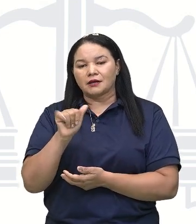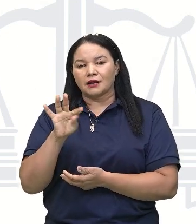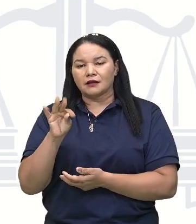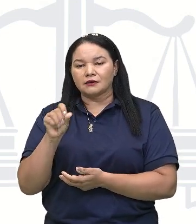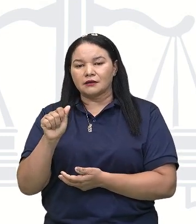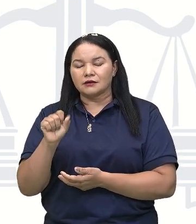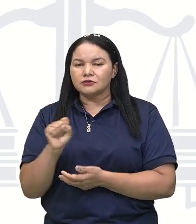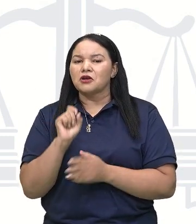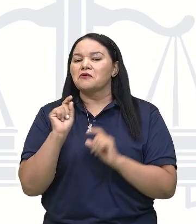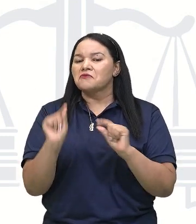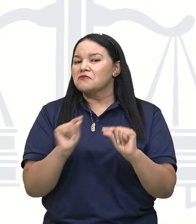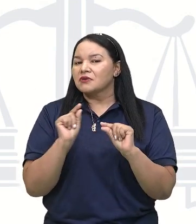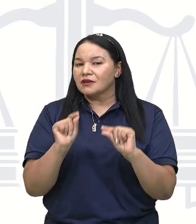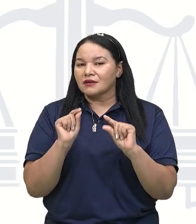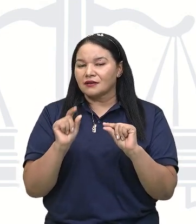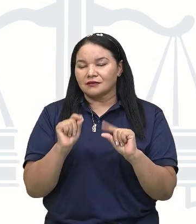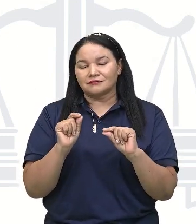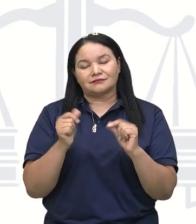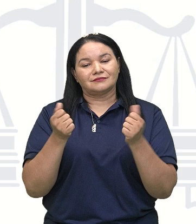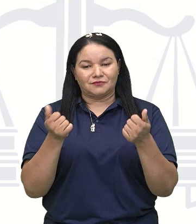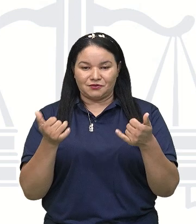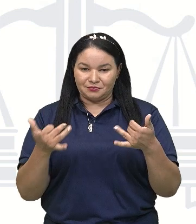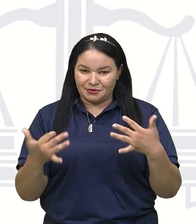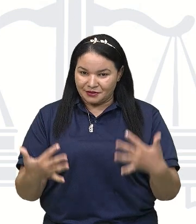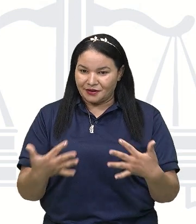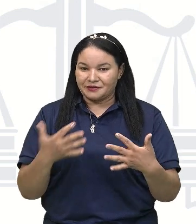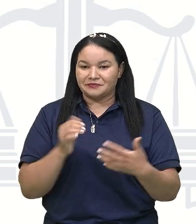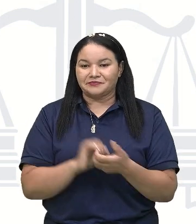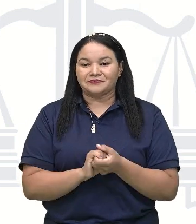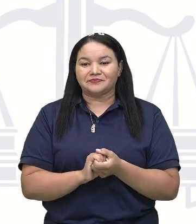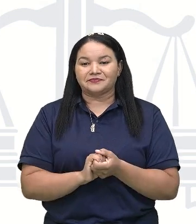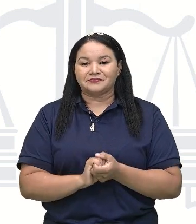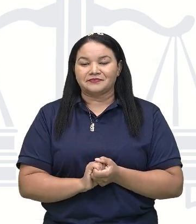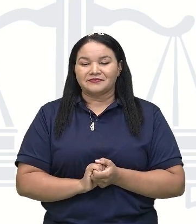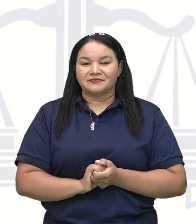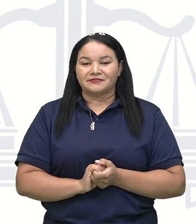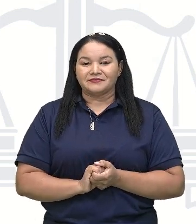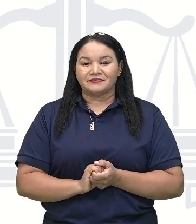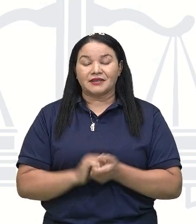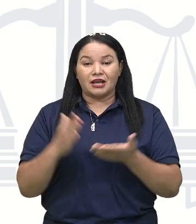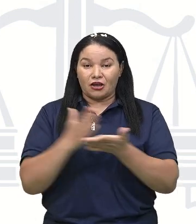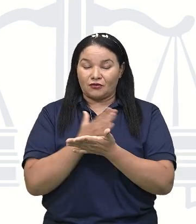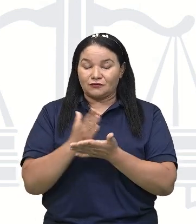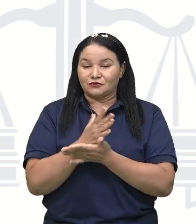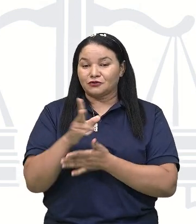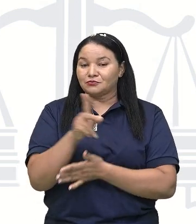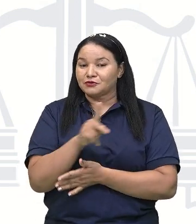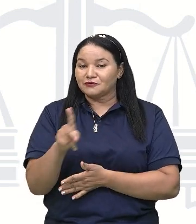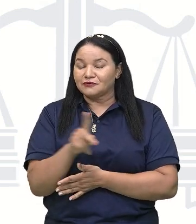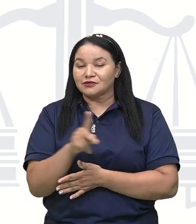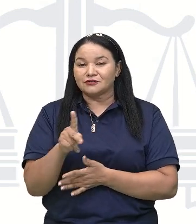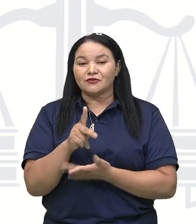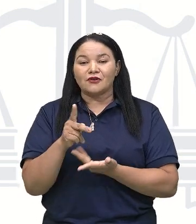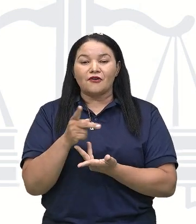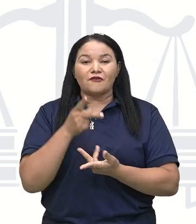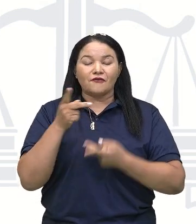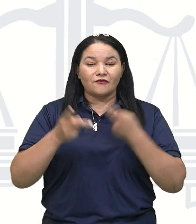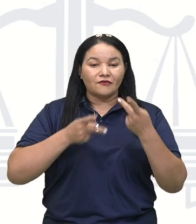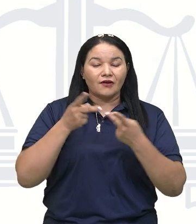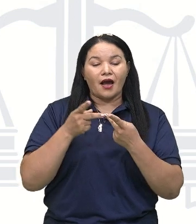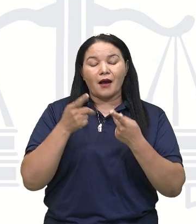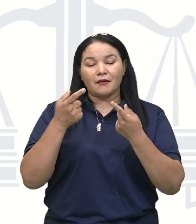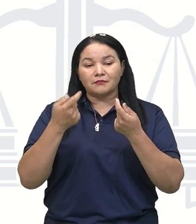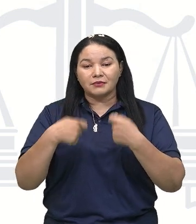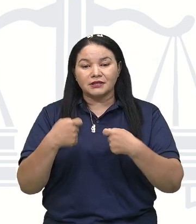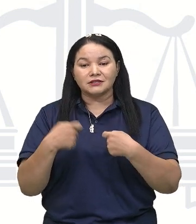recebe muitos chamados, né, sobre elas. Muitos chamados, né? Muitos professores ficam colocando, eu preciso